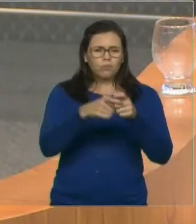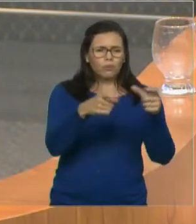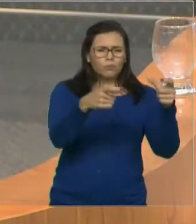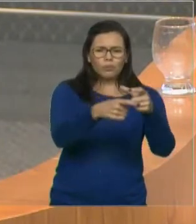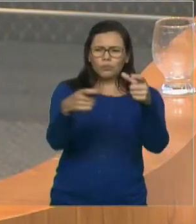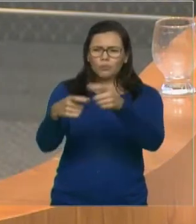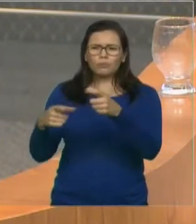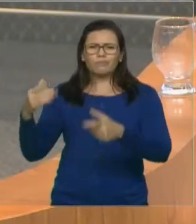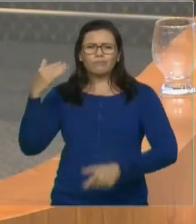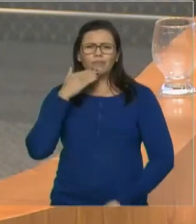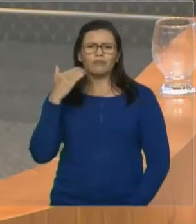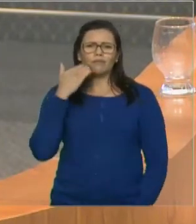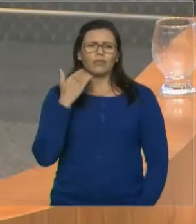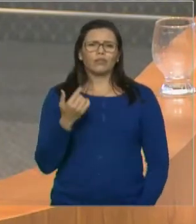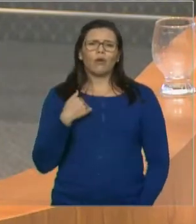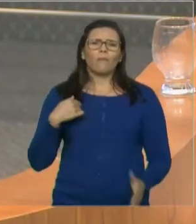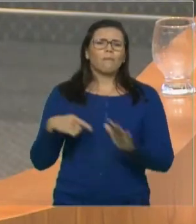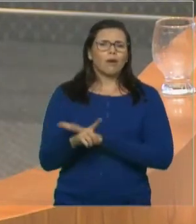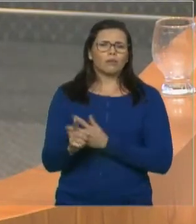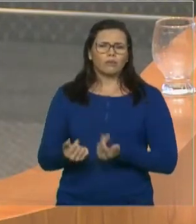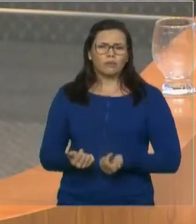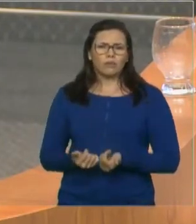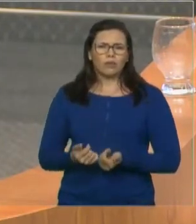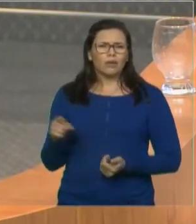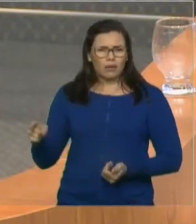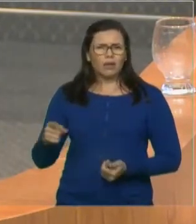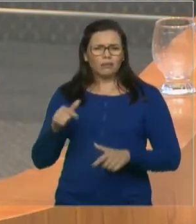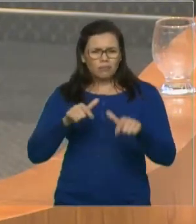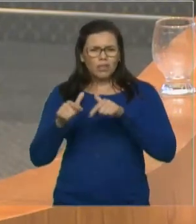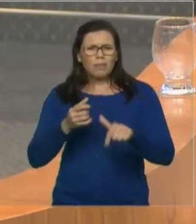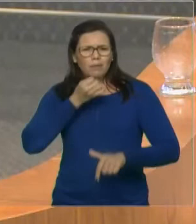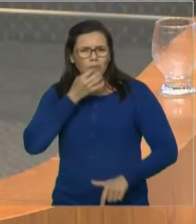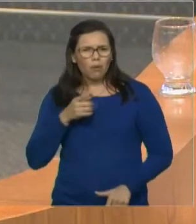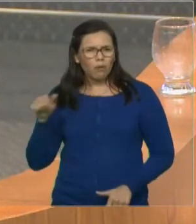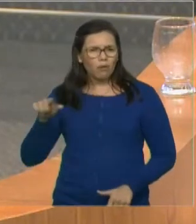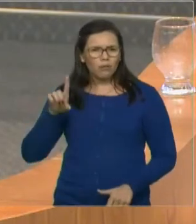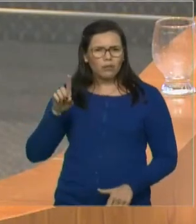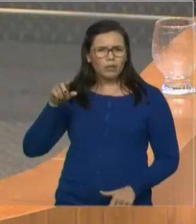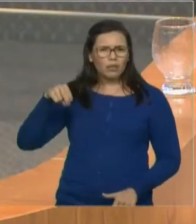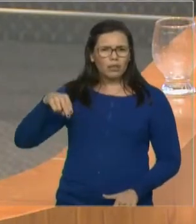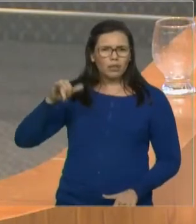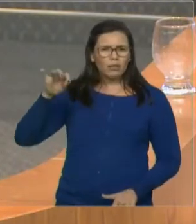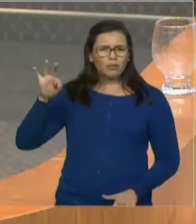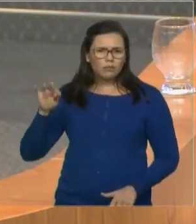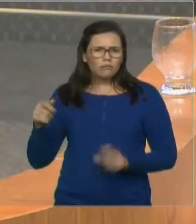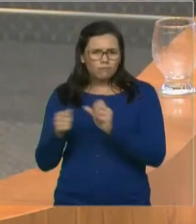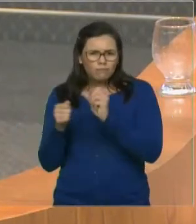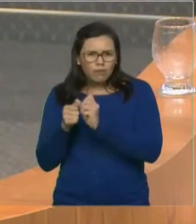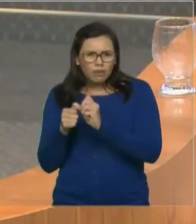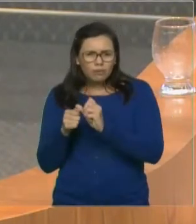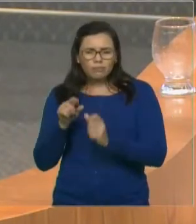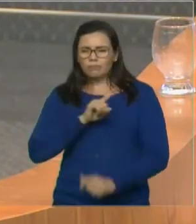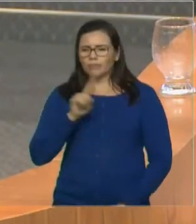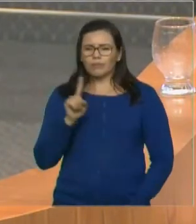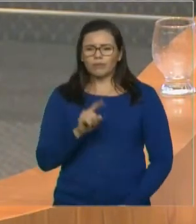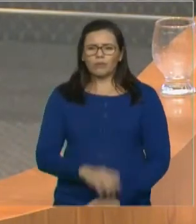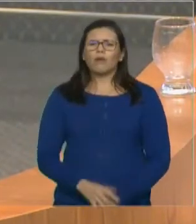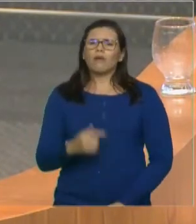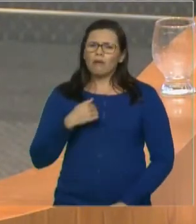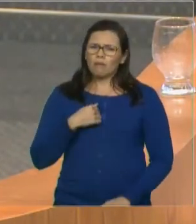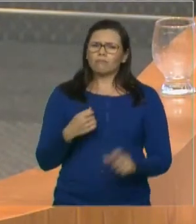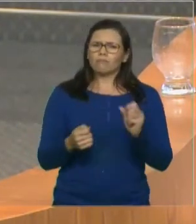do DENIT? Pois, senhor presidente, muito obrigado pela tolerância. É isso, eu vou entrar aqui com a moção de